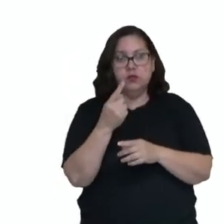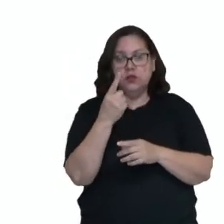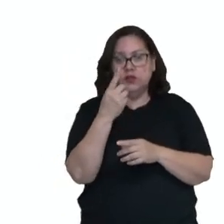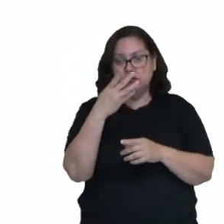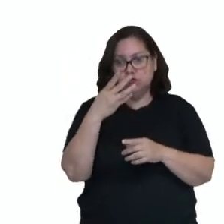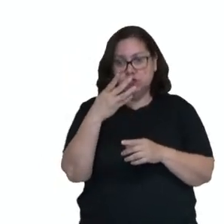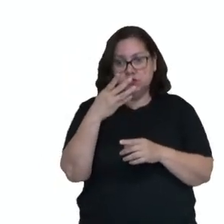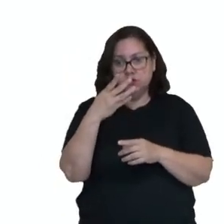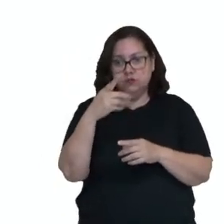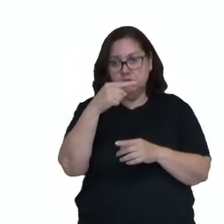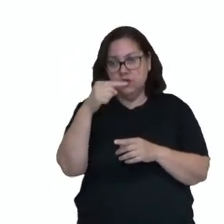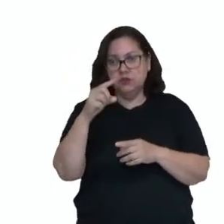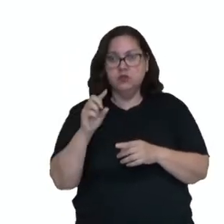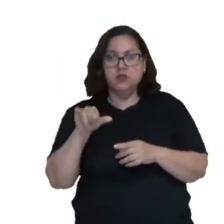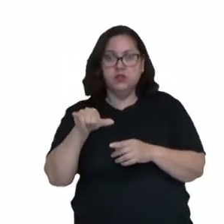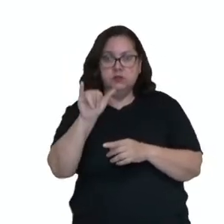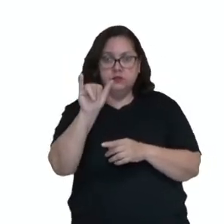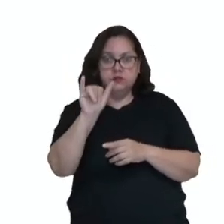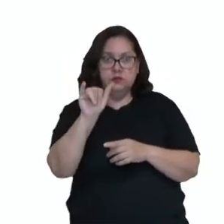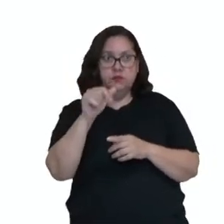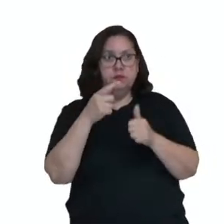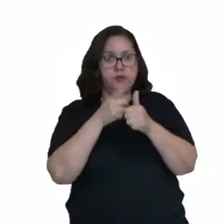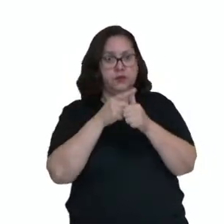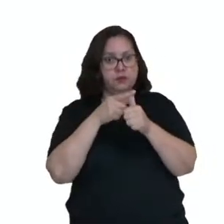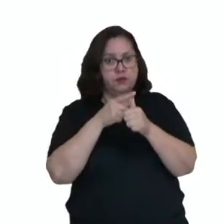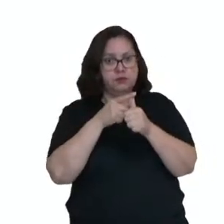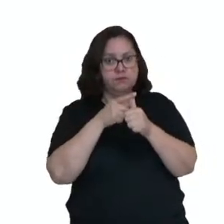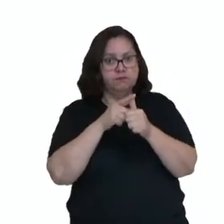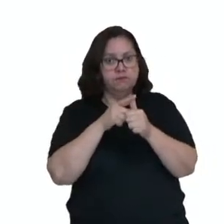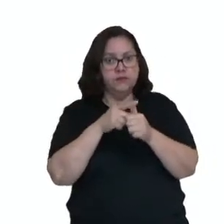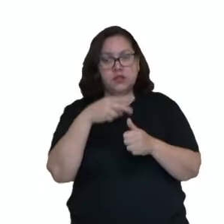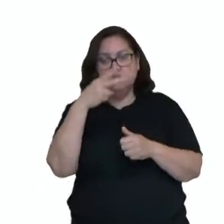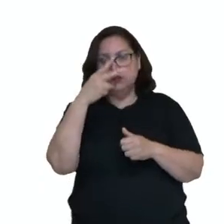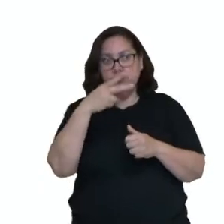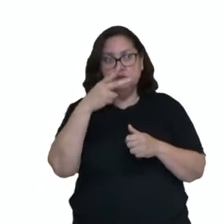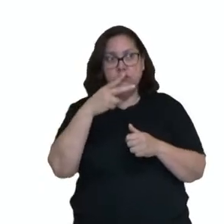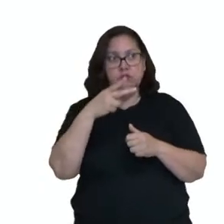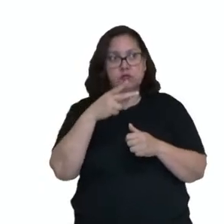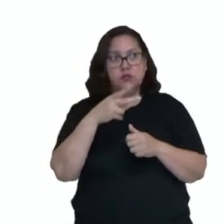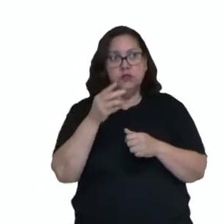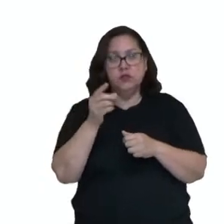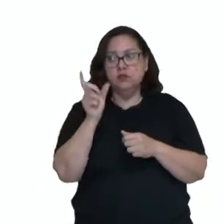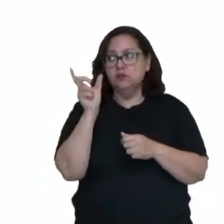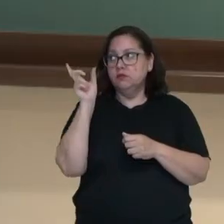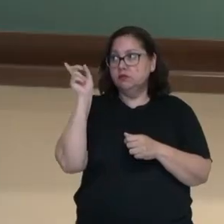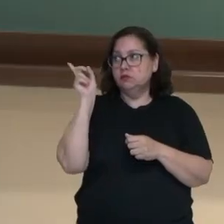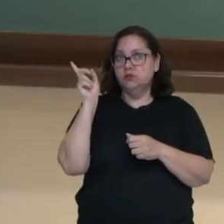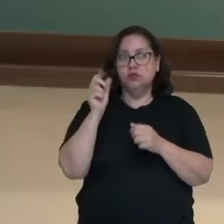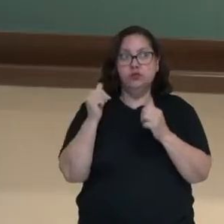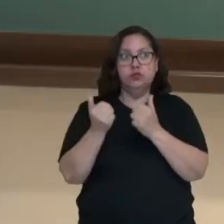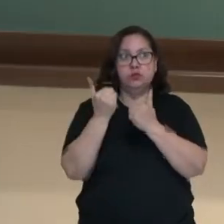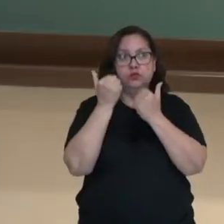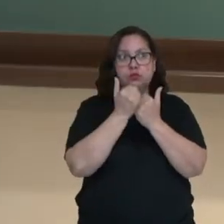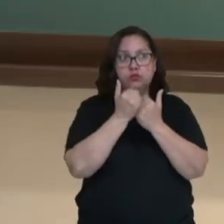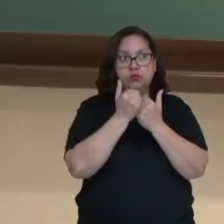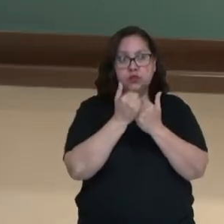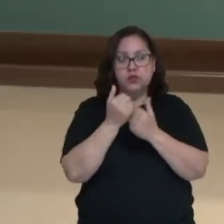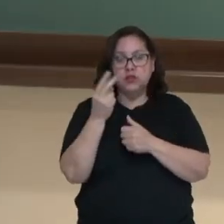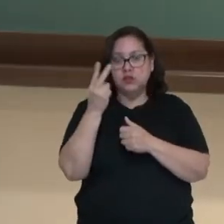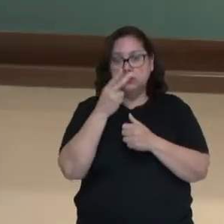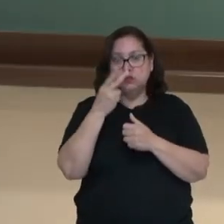igual a 14 menos y. Primeiro passo. Segundo passo, venho aqui e substituo na